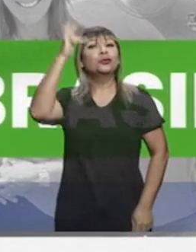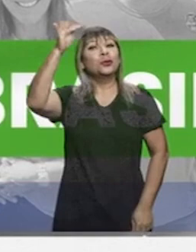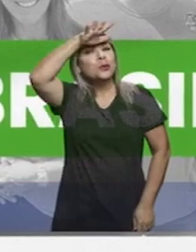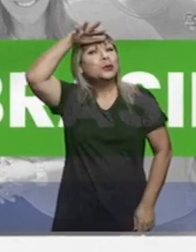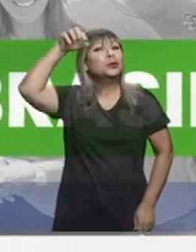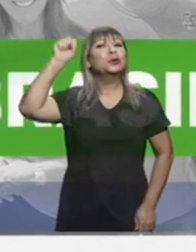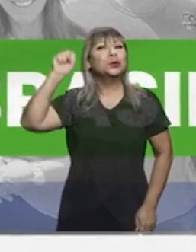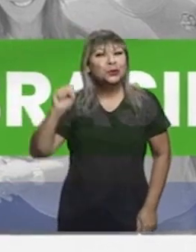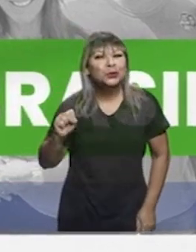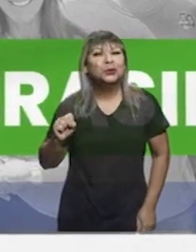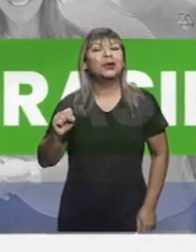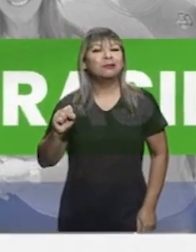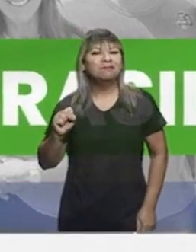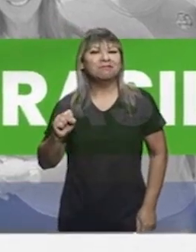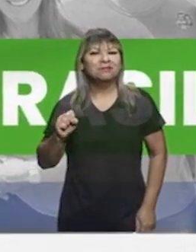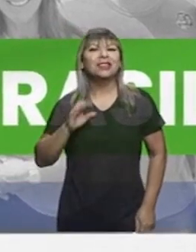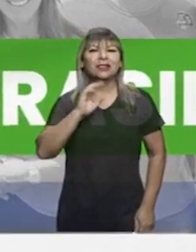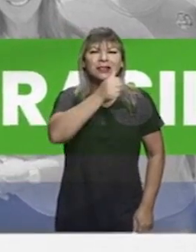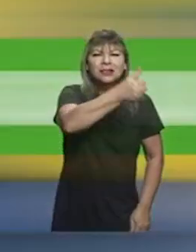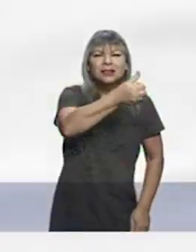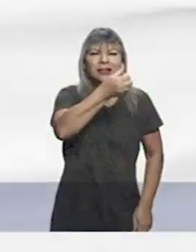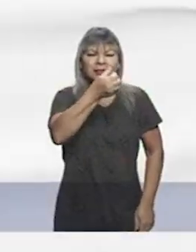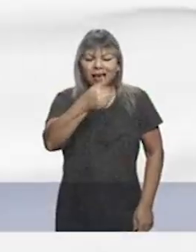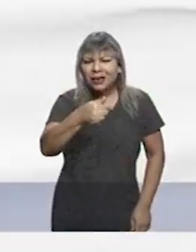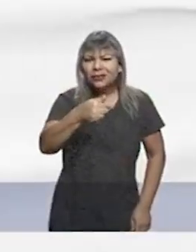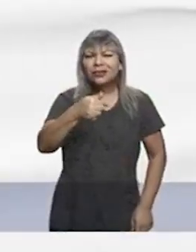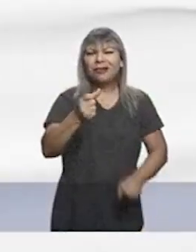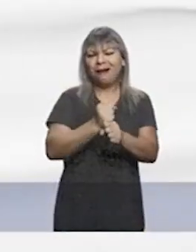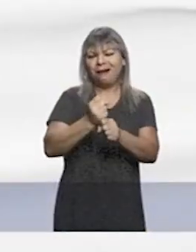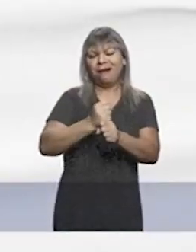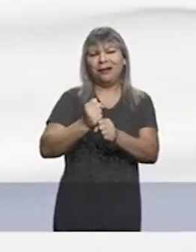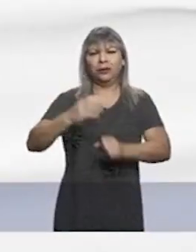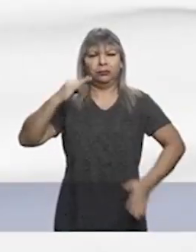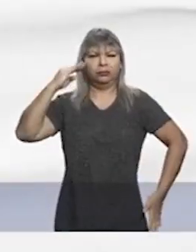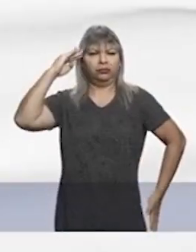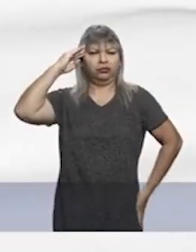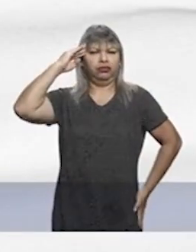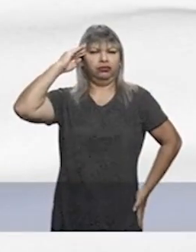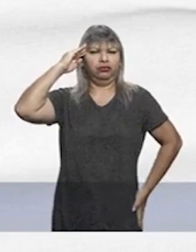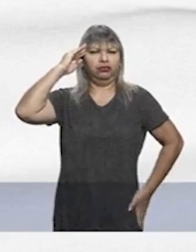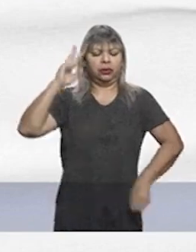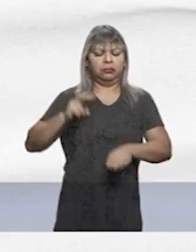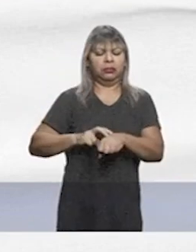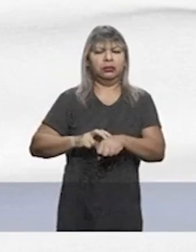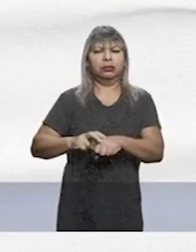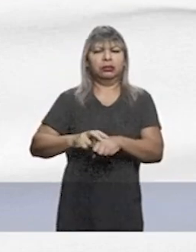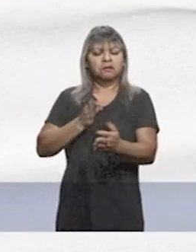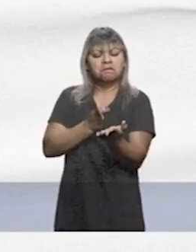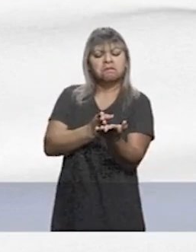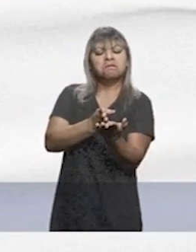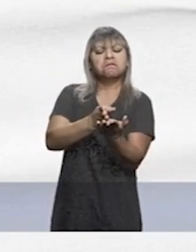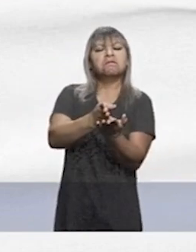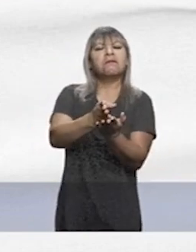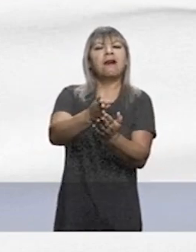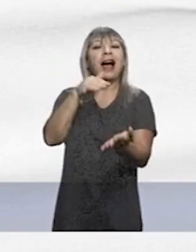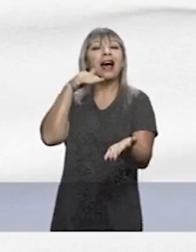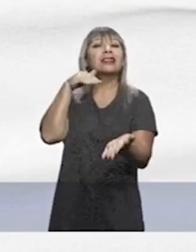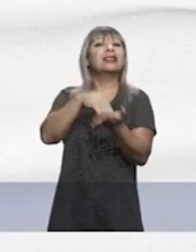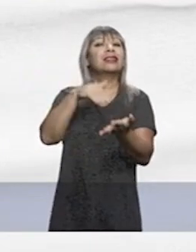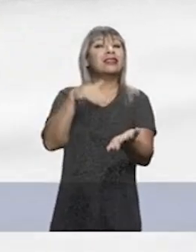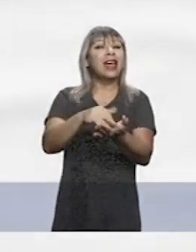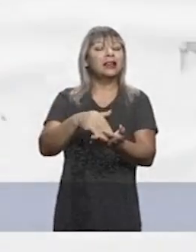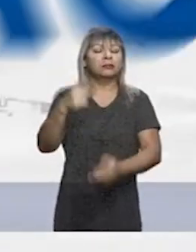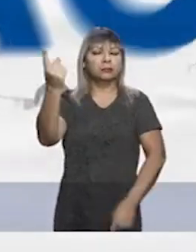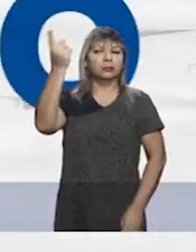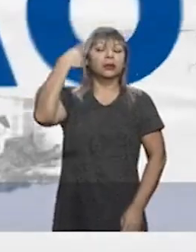futuro de Mato Grosso do Sul. Foram 17 anos servindo ao país no Exército Brasileiro, até ser convocado